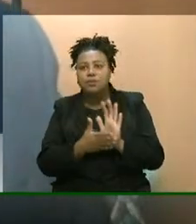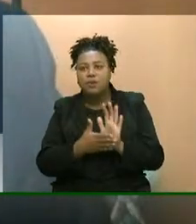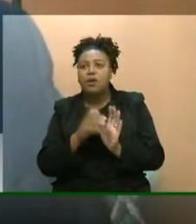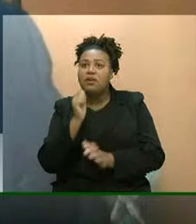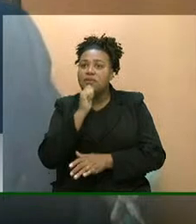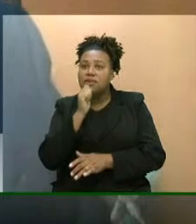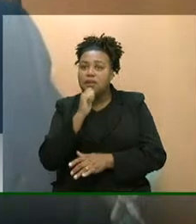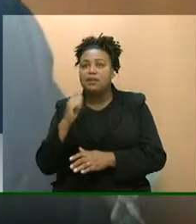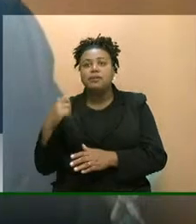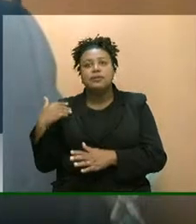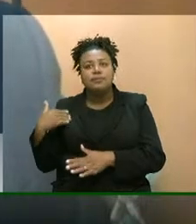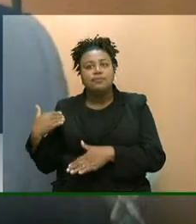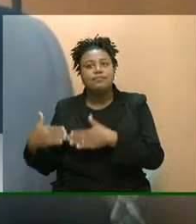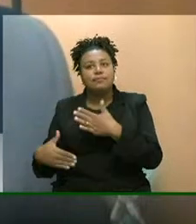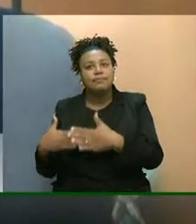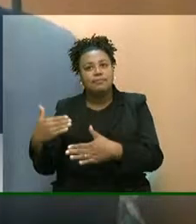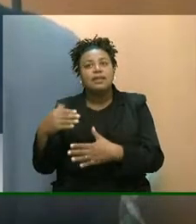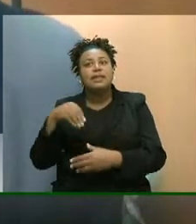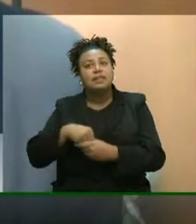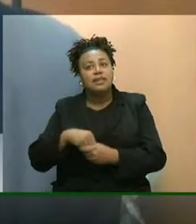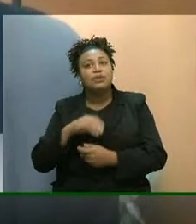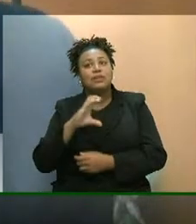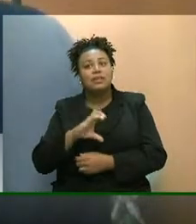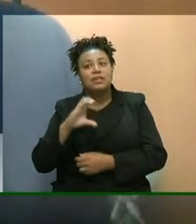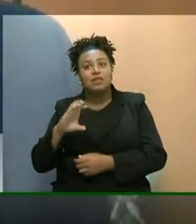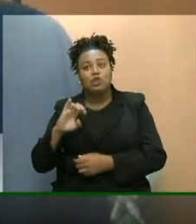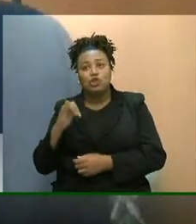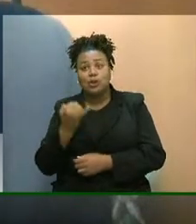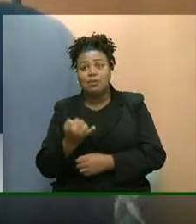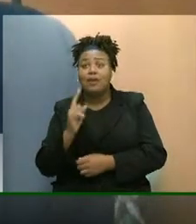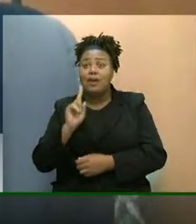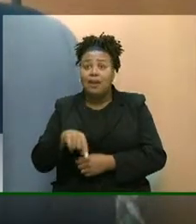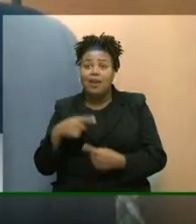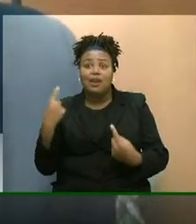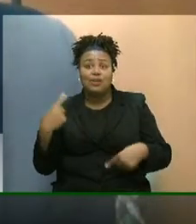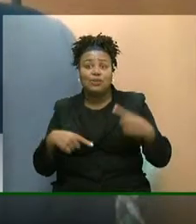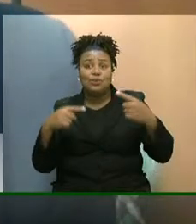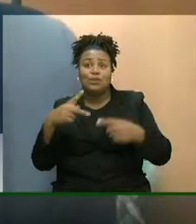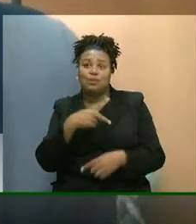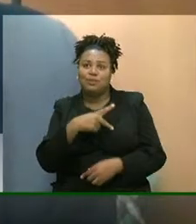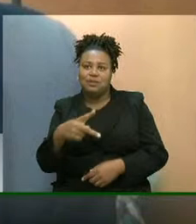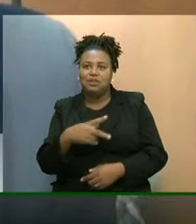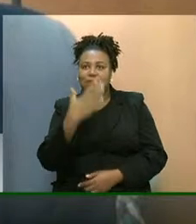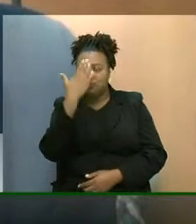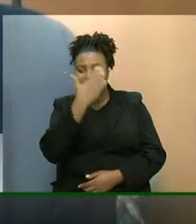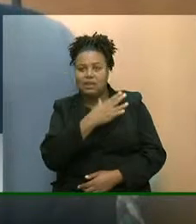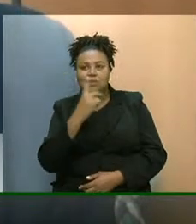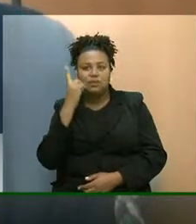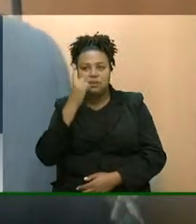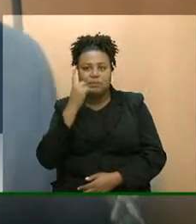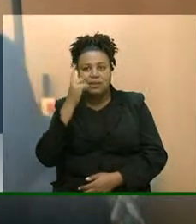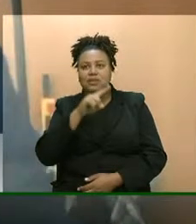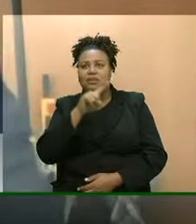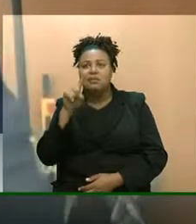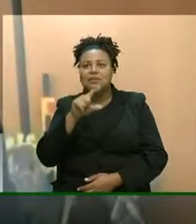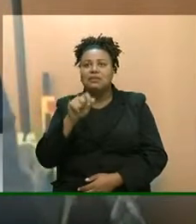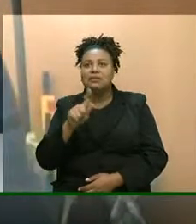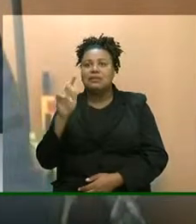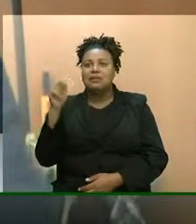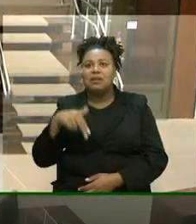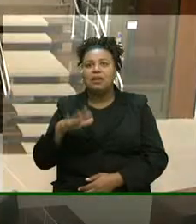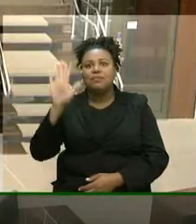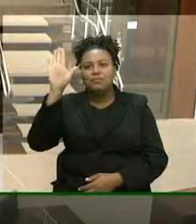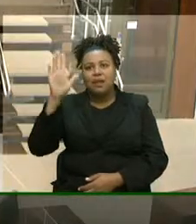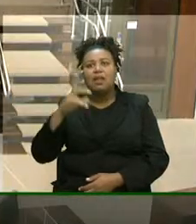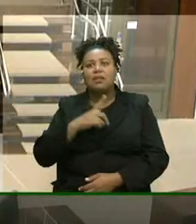ainda em tramitação na CCJ. Essa é a discussão, presidente. Obrigado, deputado Zanquim. Deputado Presidente Pepe Gabriel, Vargas. Eu